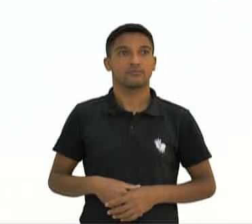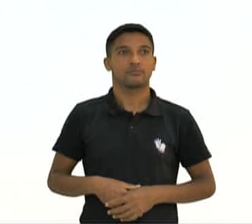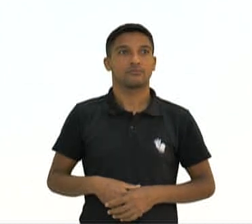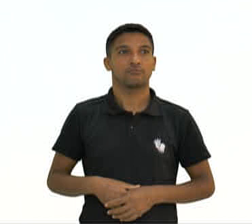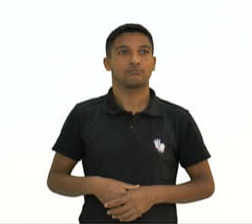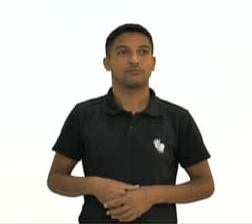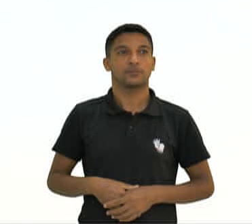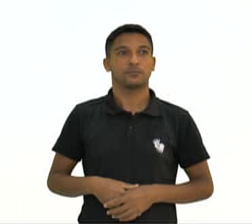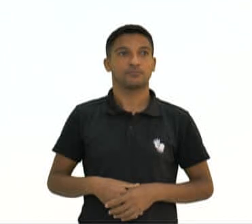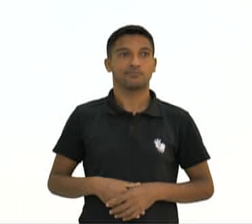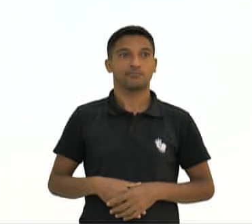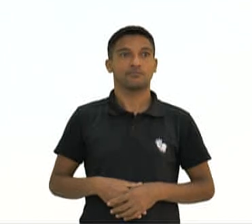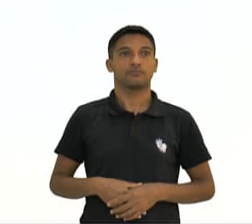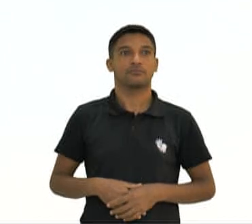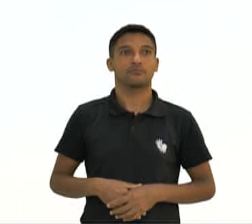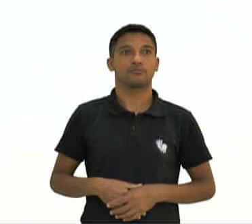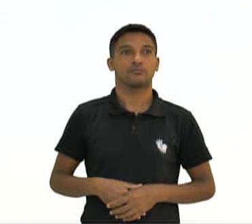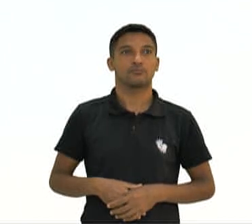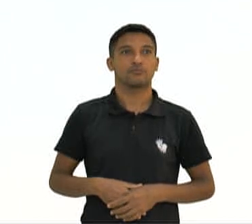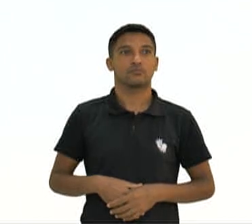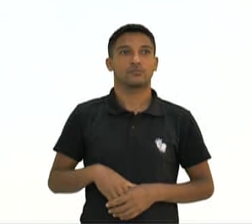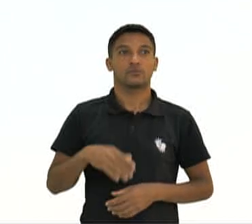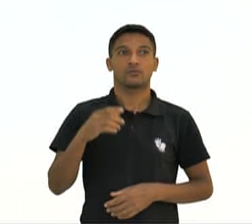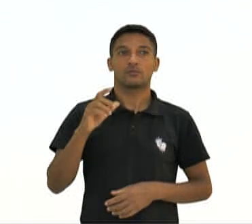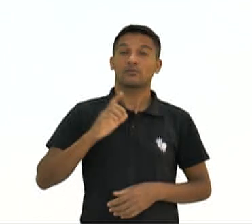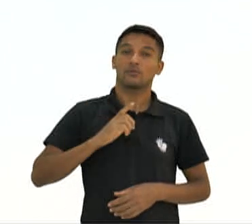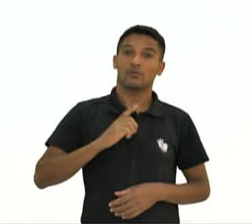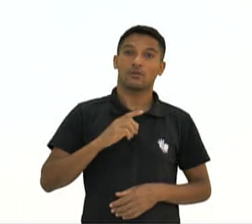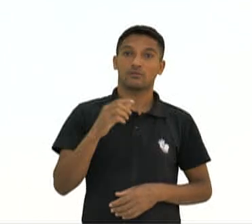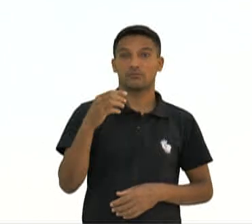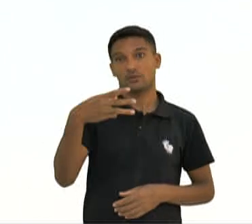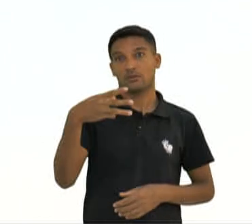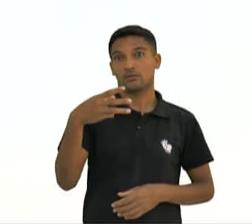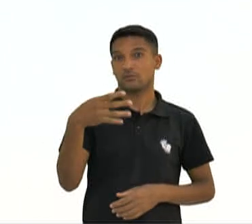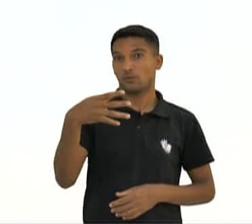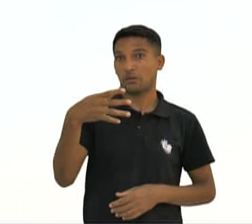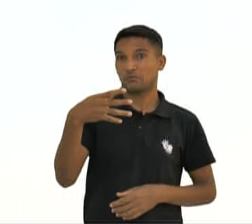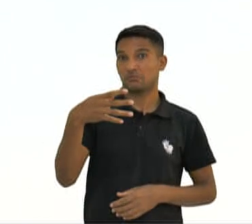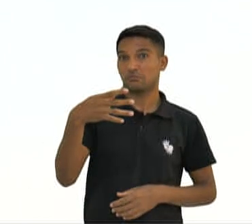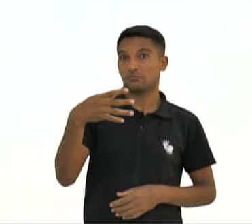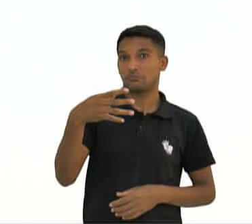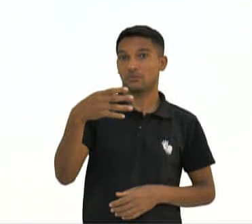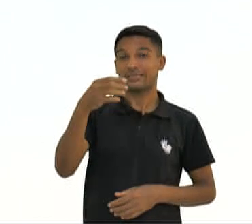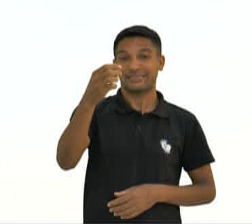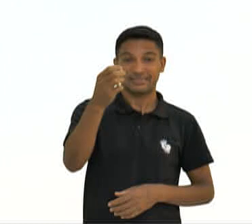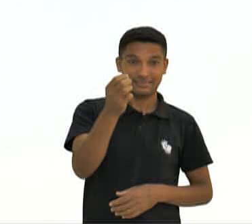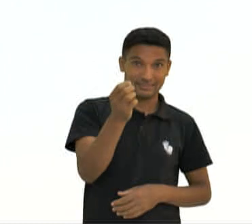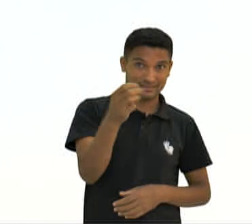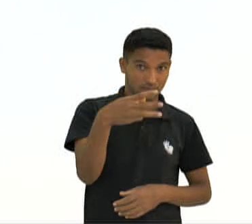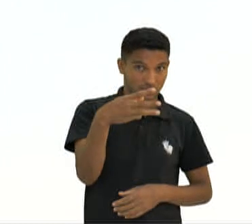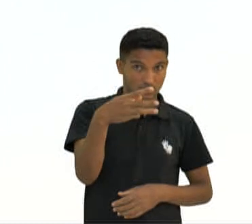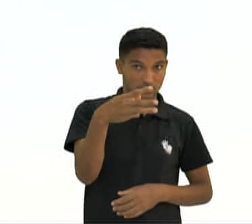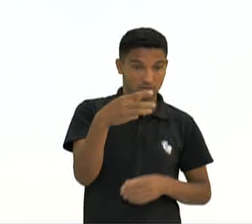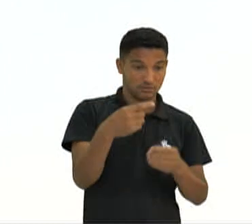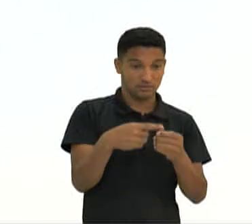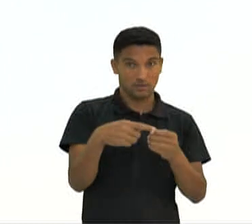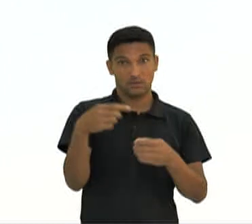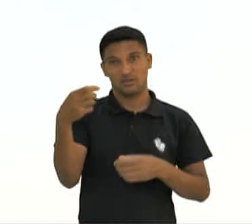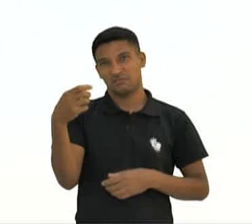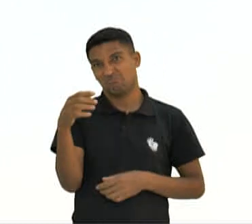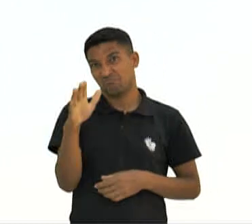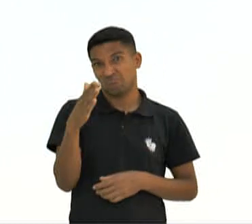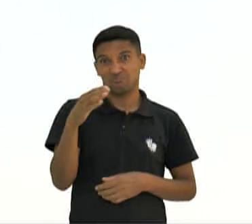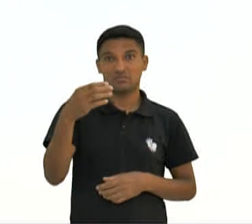ou 4 cidades, que também apresentam uma certa urbanização, mas Novosibirsk é a cidade mais importante aí dessa